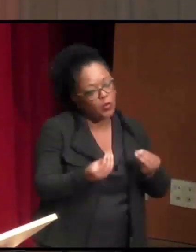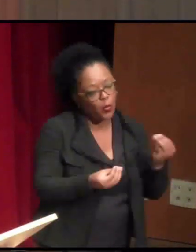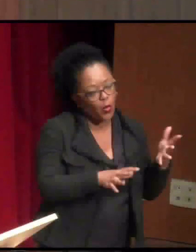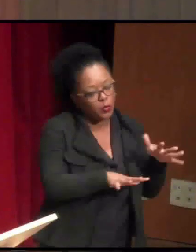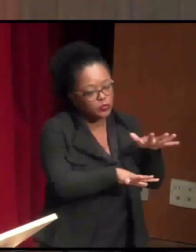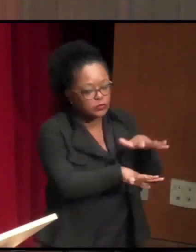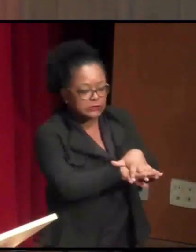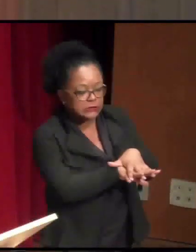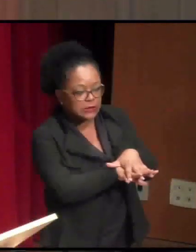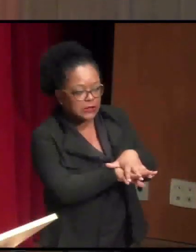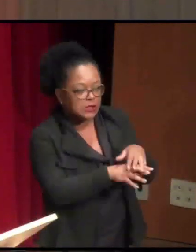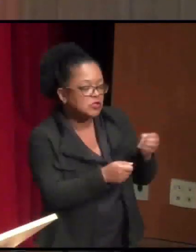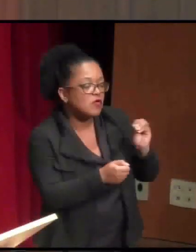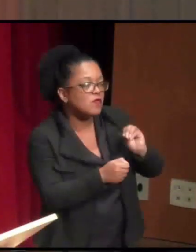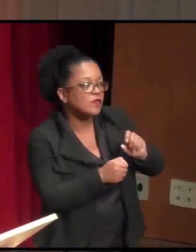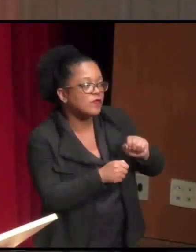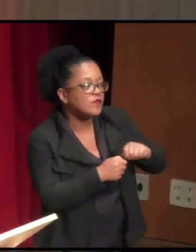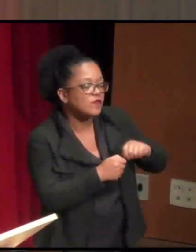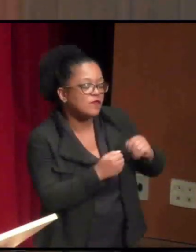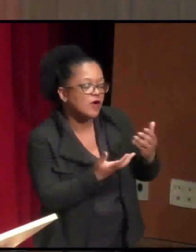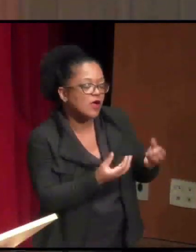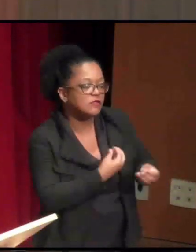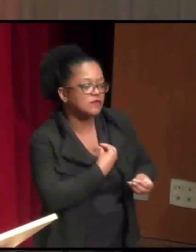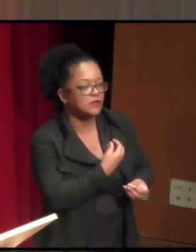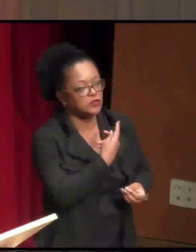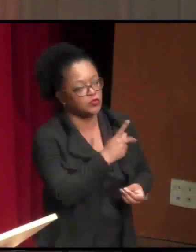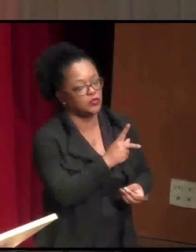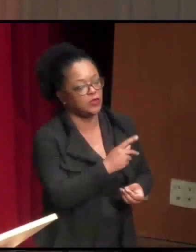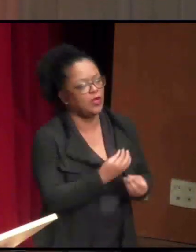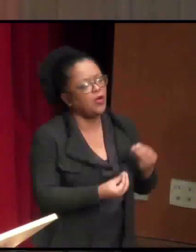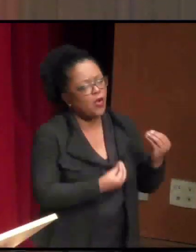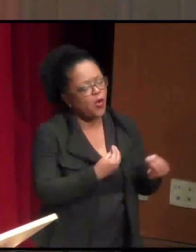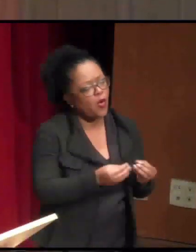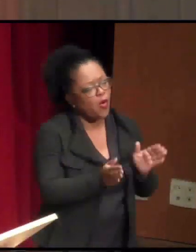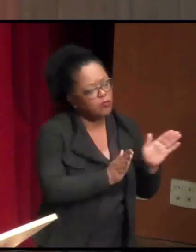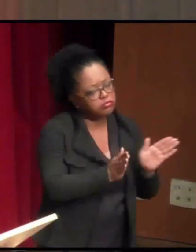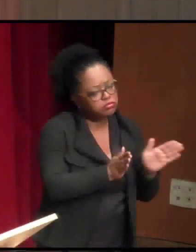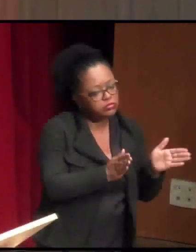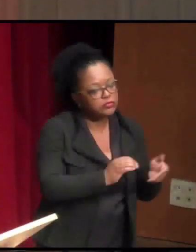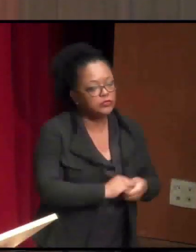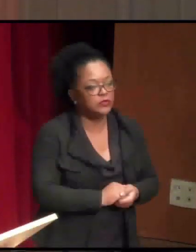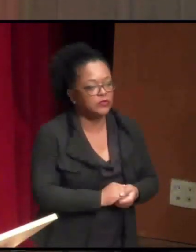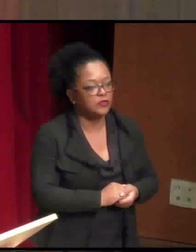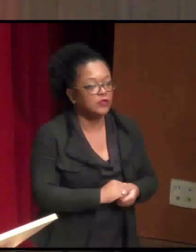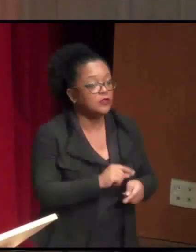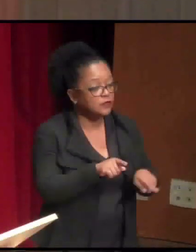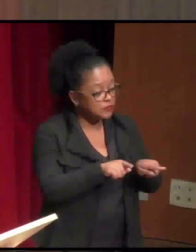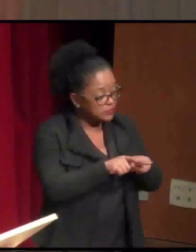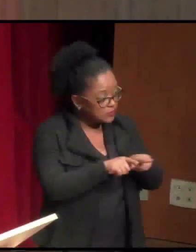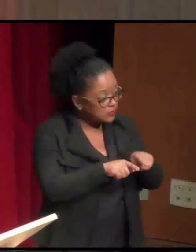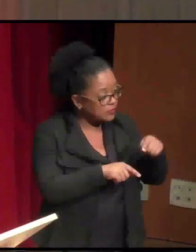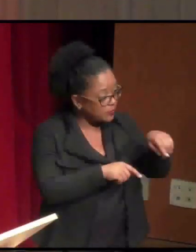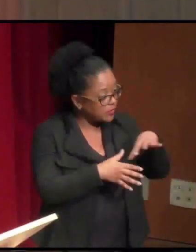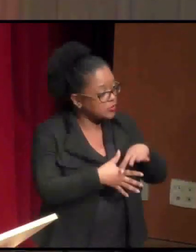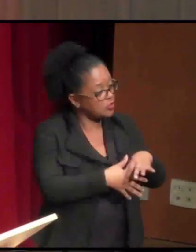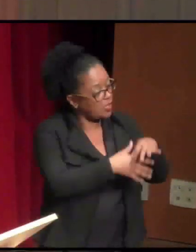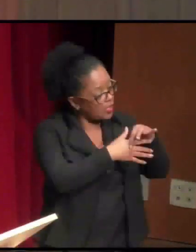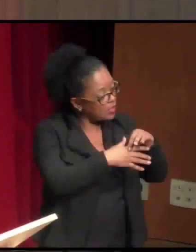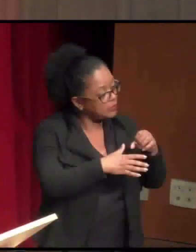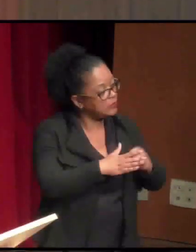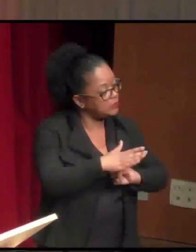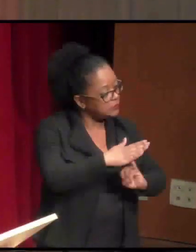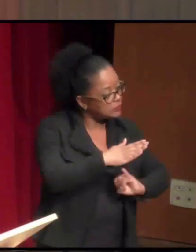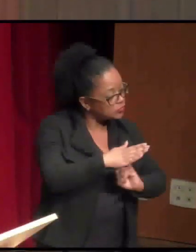Braille realiza e como é que é o acesso, já que você passou por várias organizações no Brasil, presidindo algumas aí de